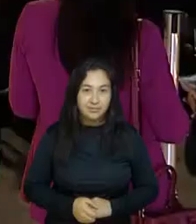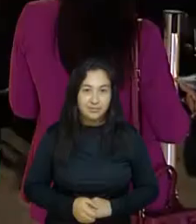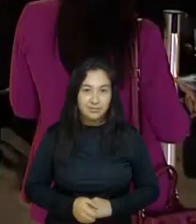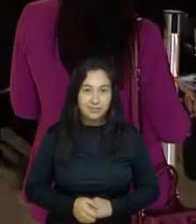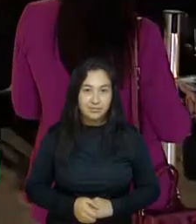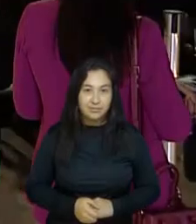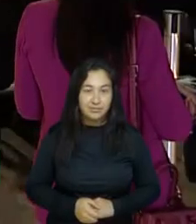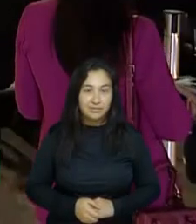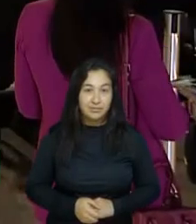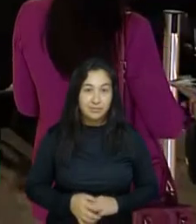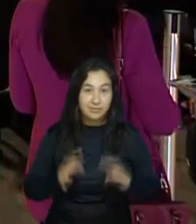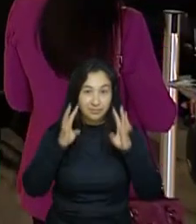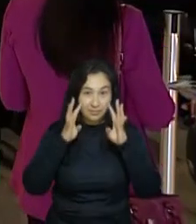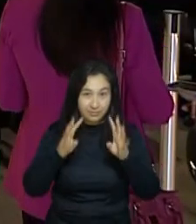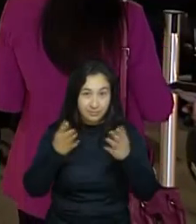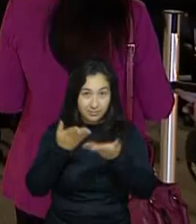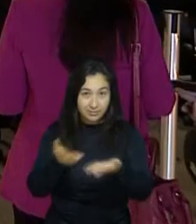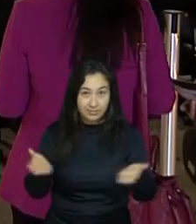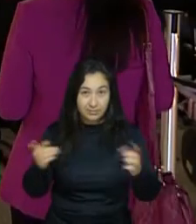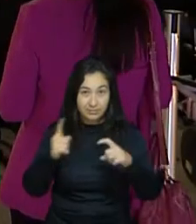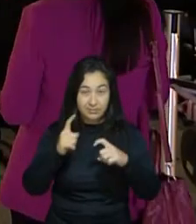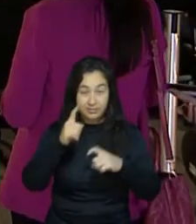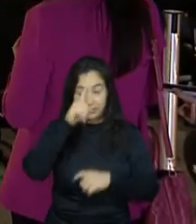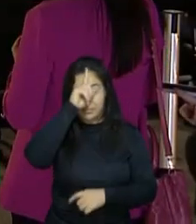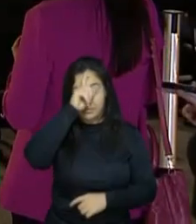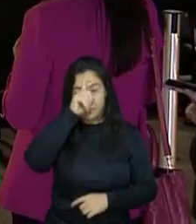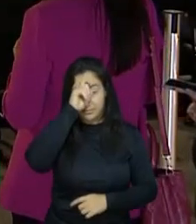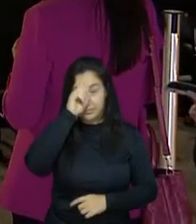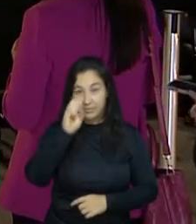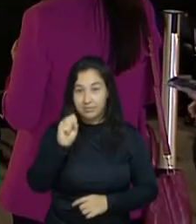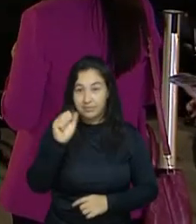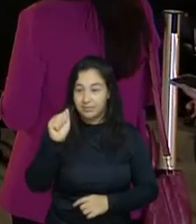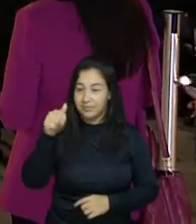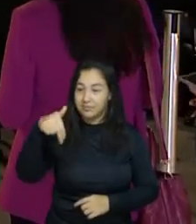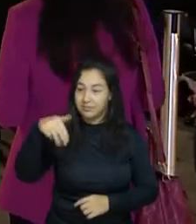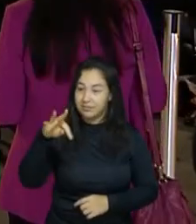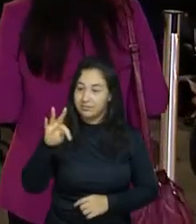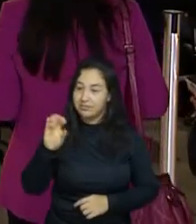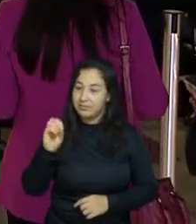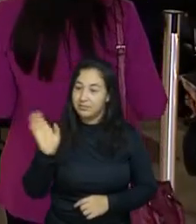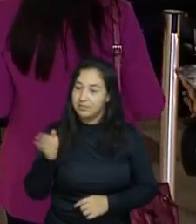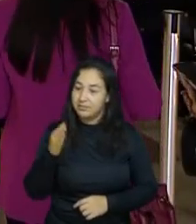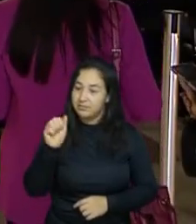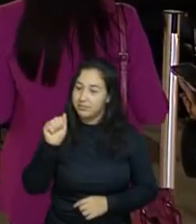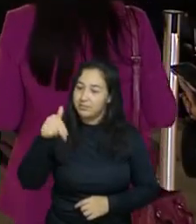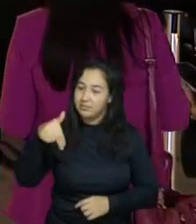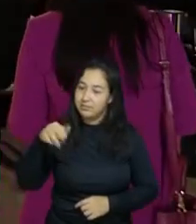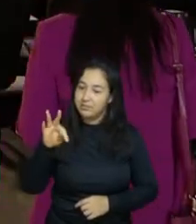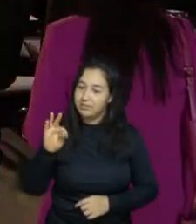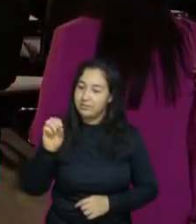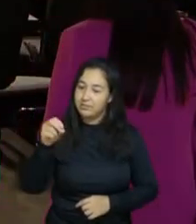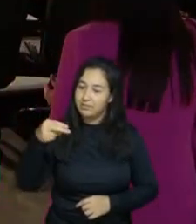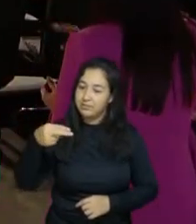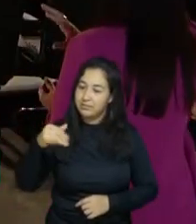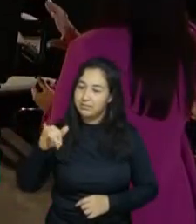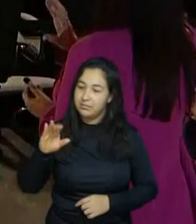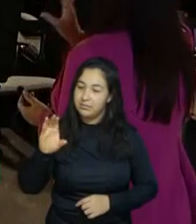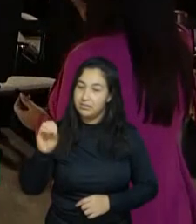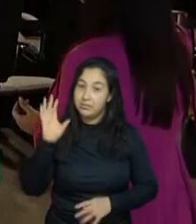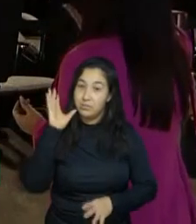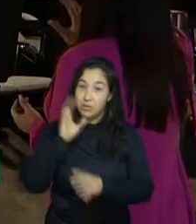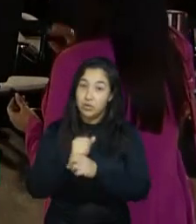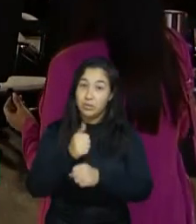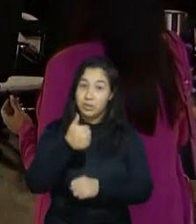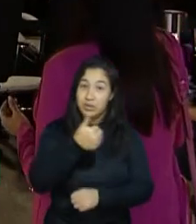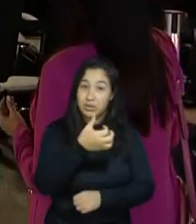Vamos ouvir agora o Hospital Santo Antônio, tema 163 anos de compromisso com o bem-estar e a saúde da população